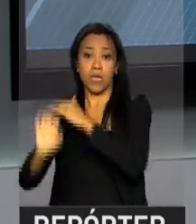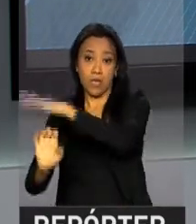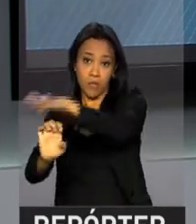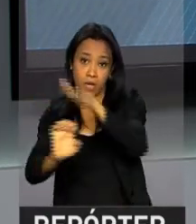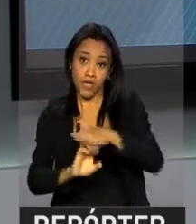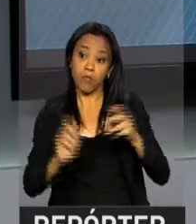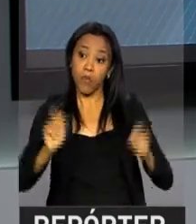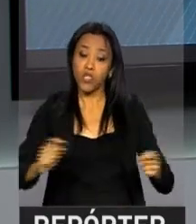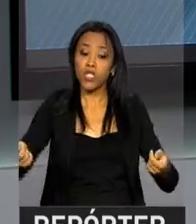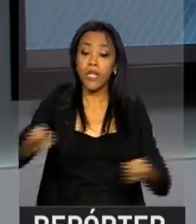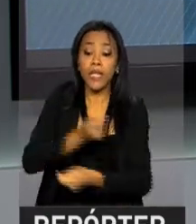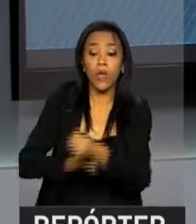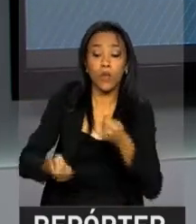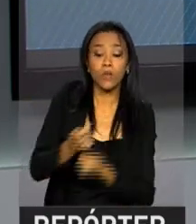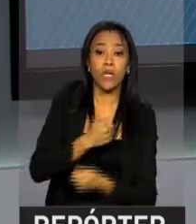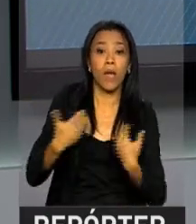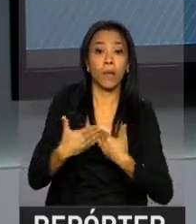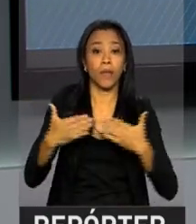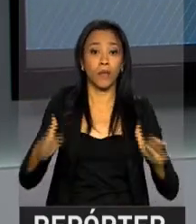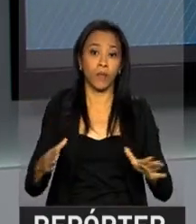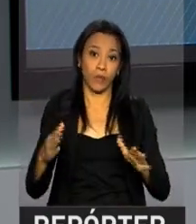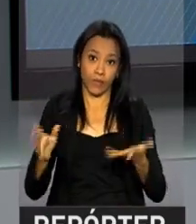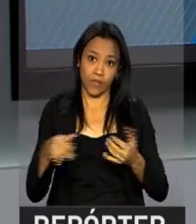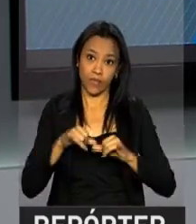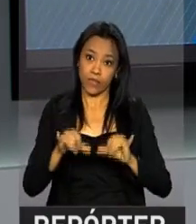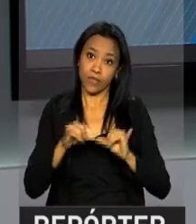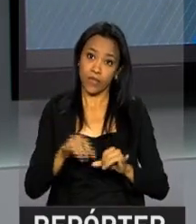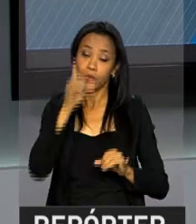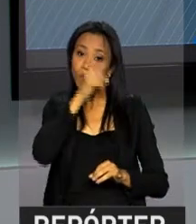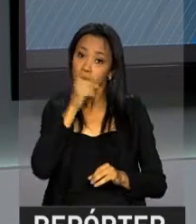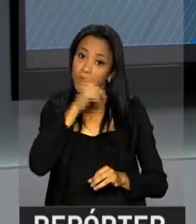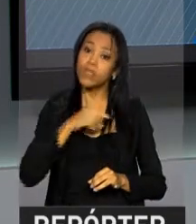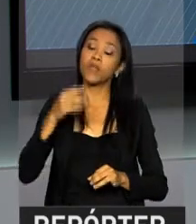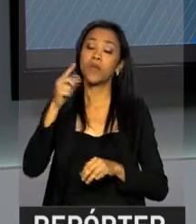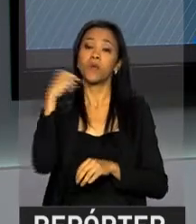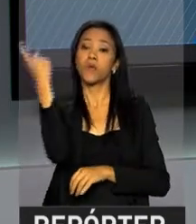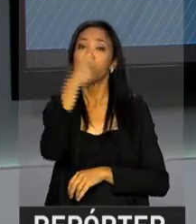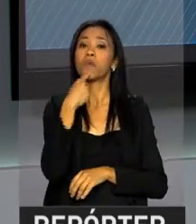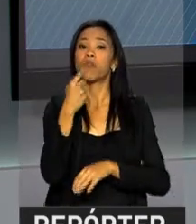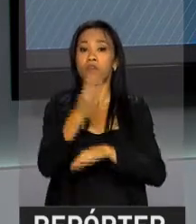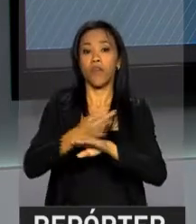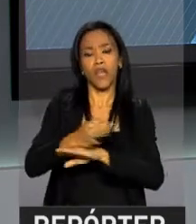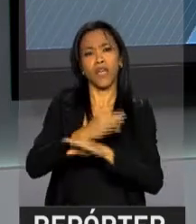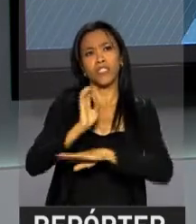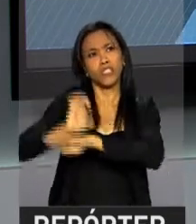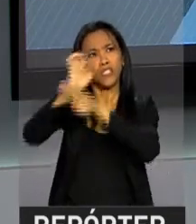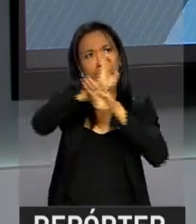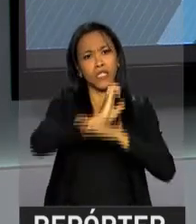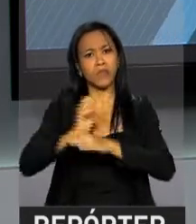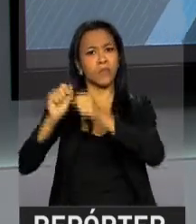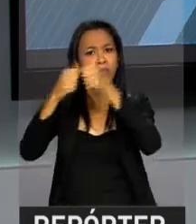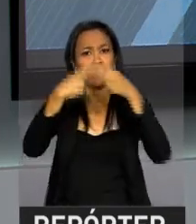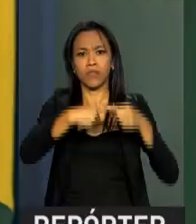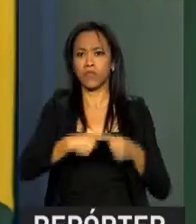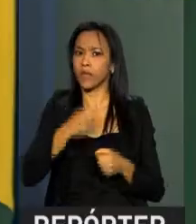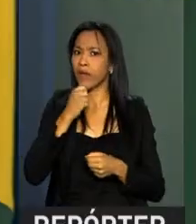dos mercados aos domingos e feriados em estados e municípios onde isso ainda não ocorre